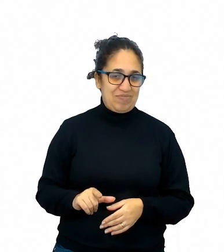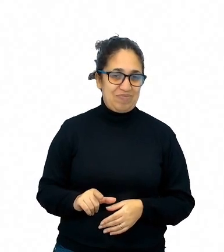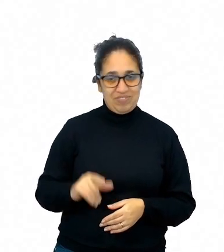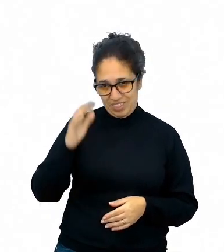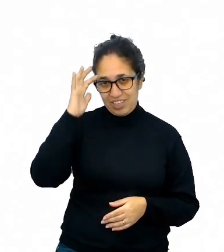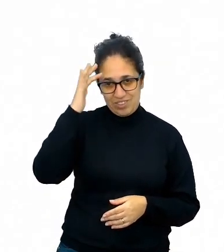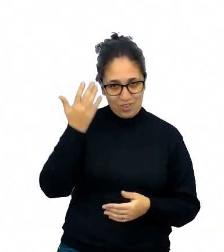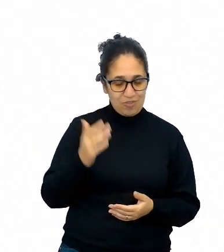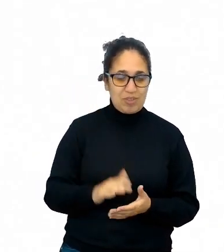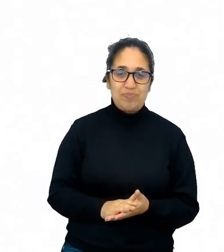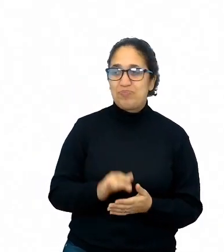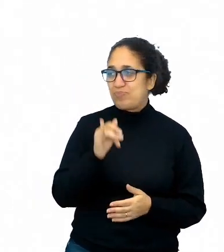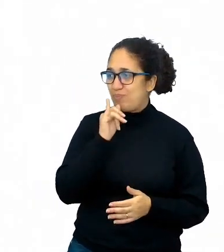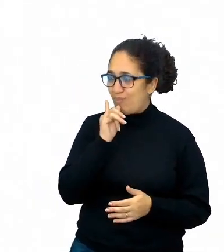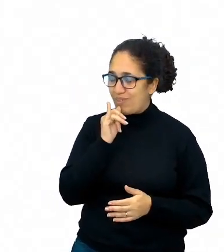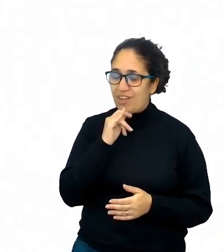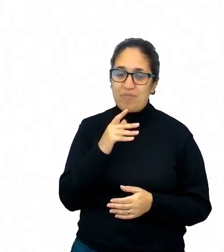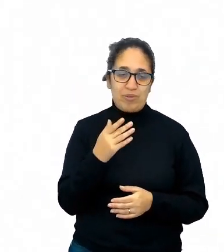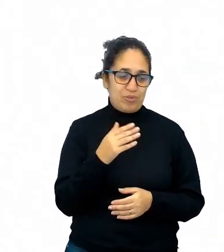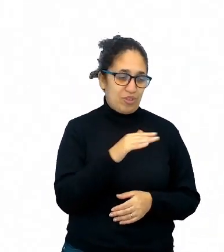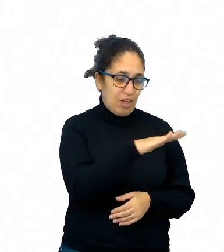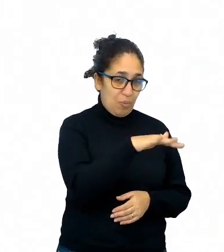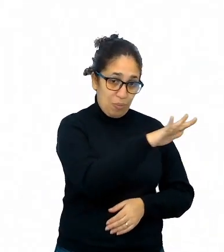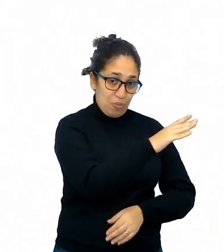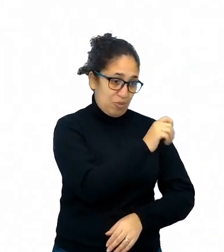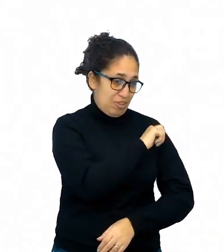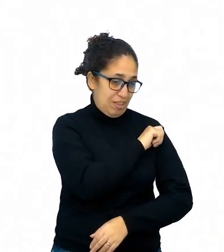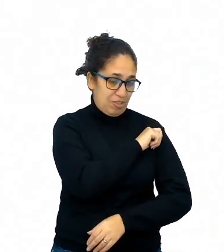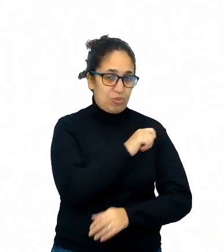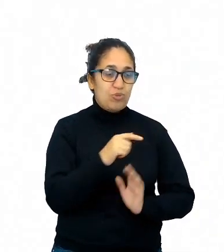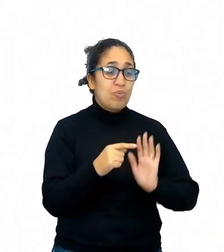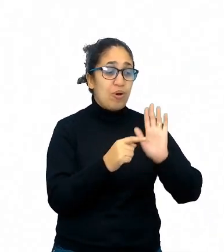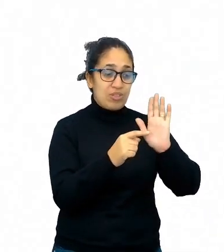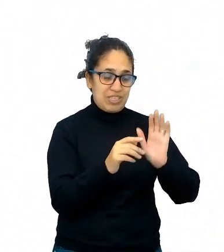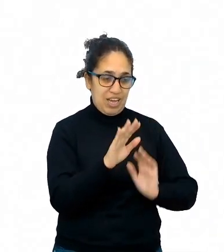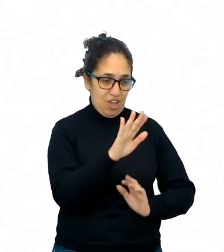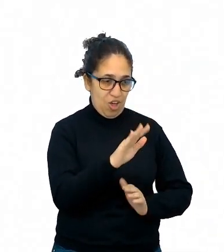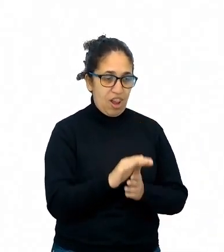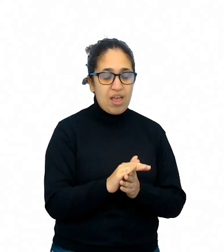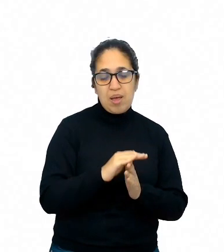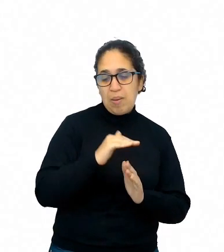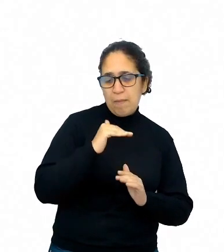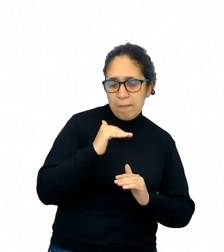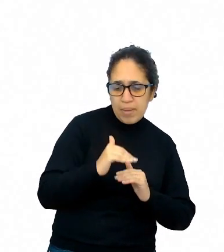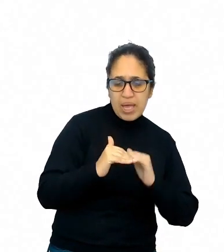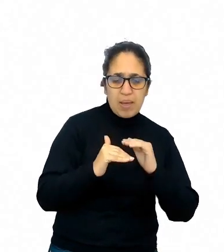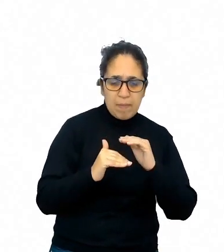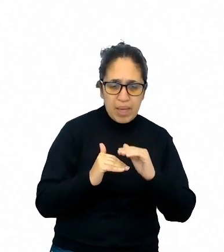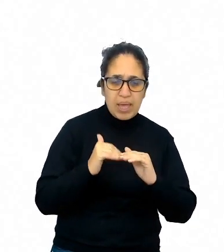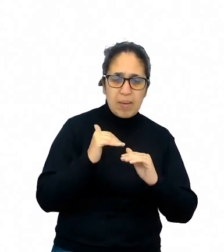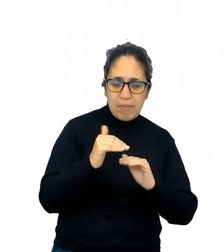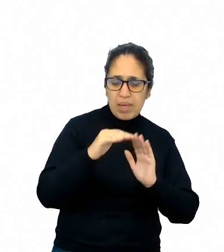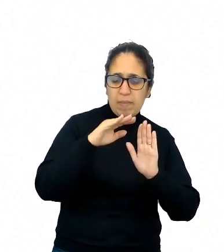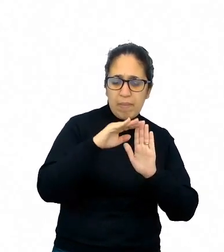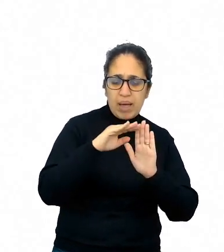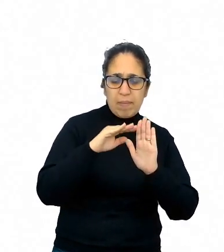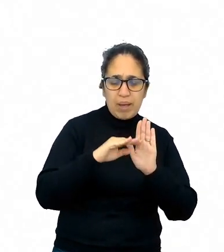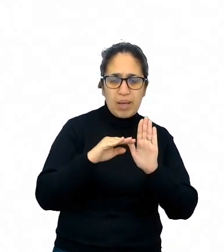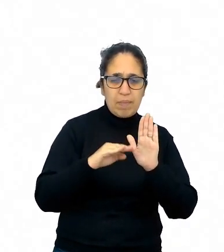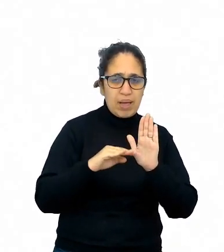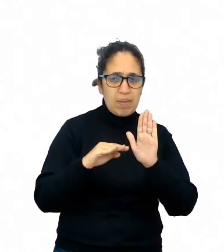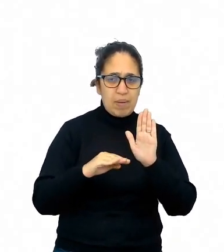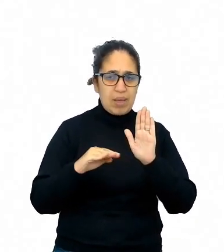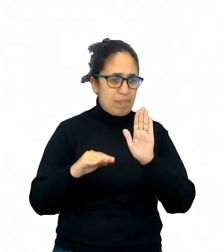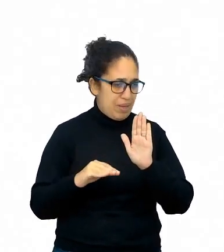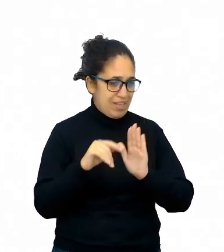fosse mostrar para os estudantes como que eu vou resolver passo a passo ali daquele problema,